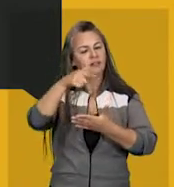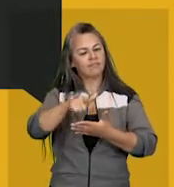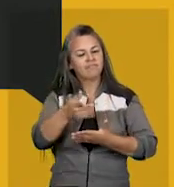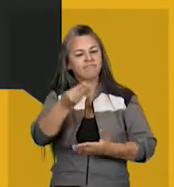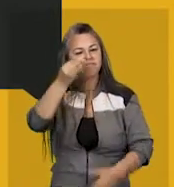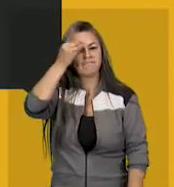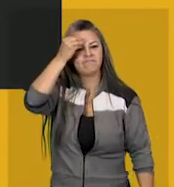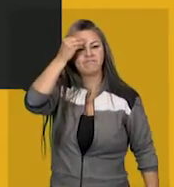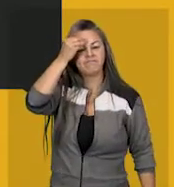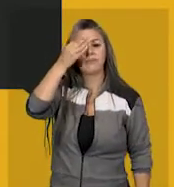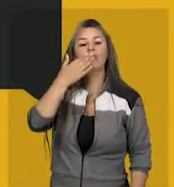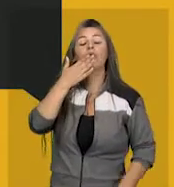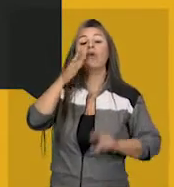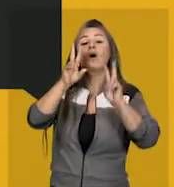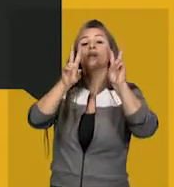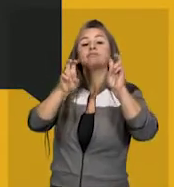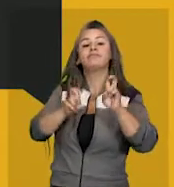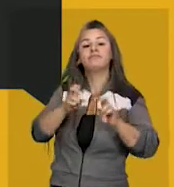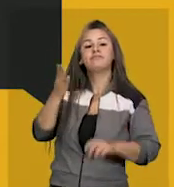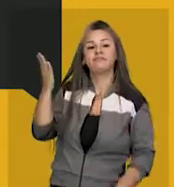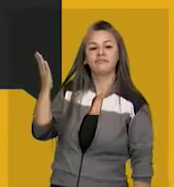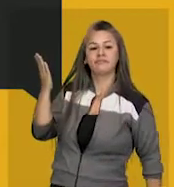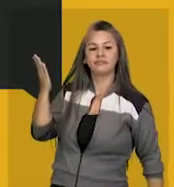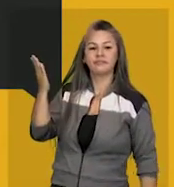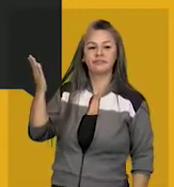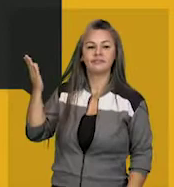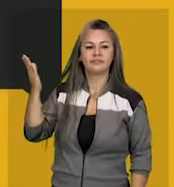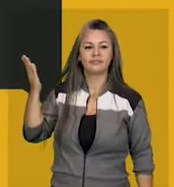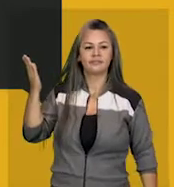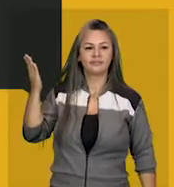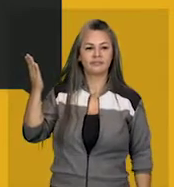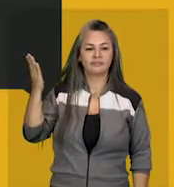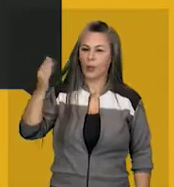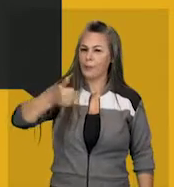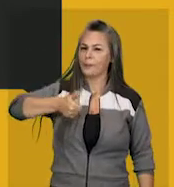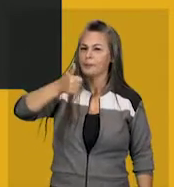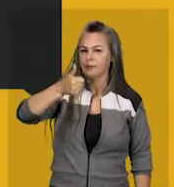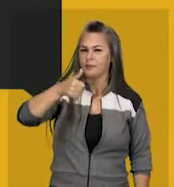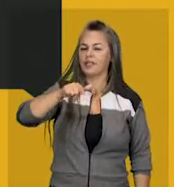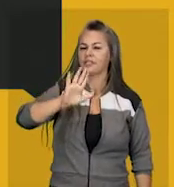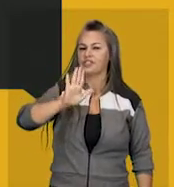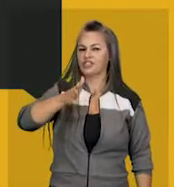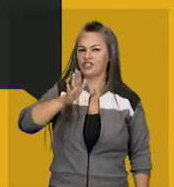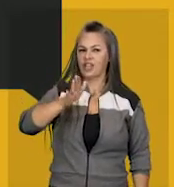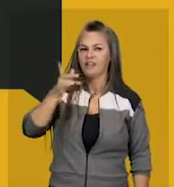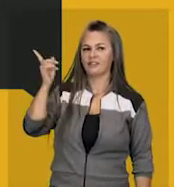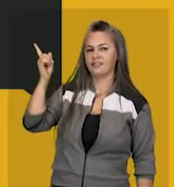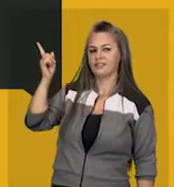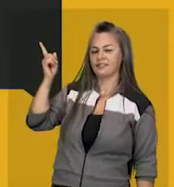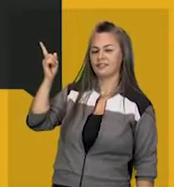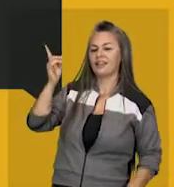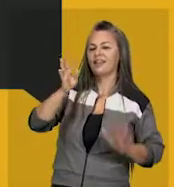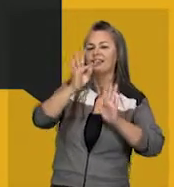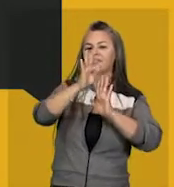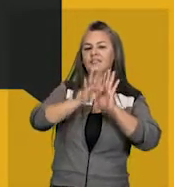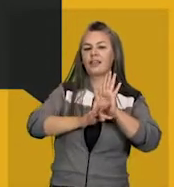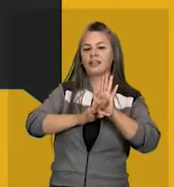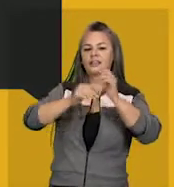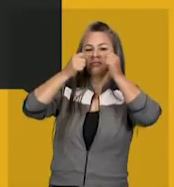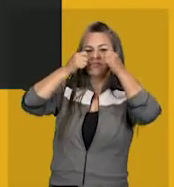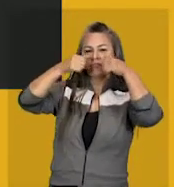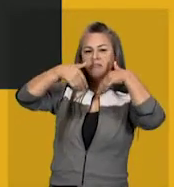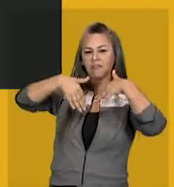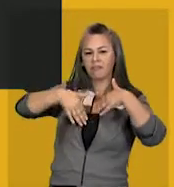para saber assim o que nós veremos em cada aula. Na primeira aula nós teremos o texto dramático, aula de